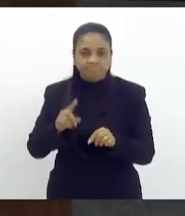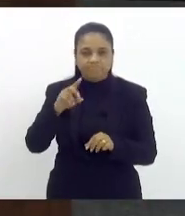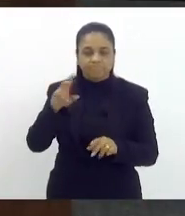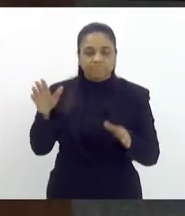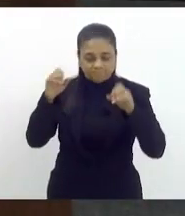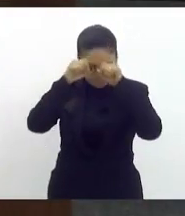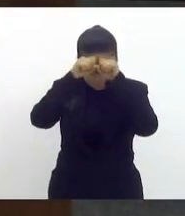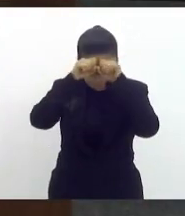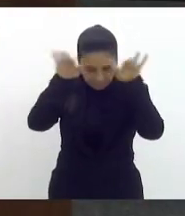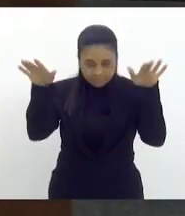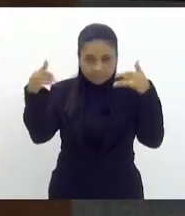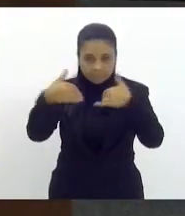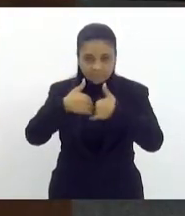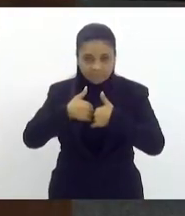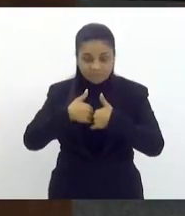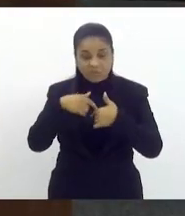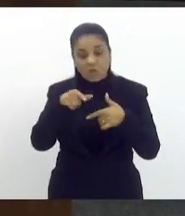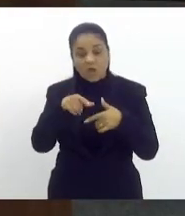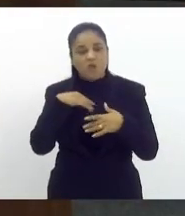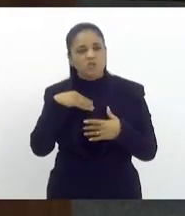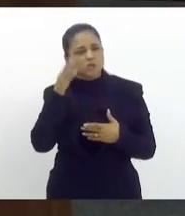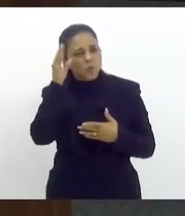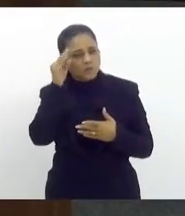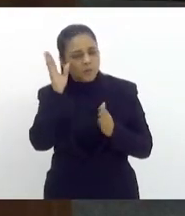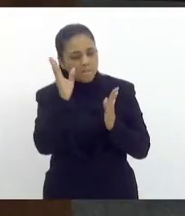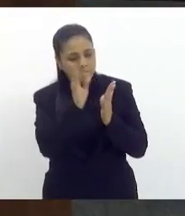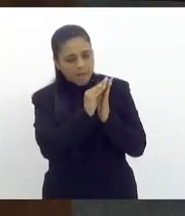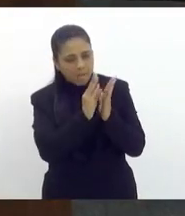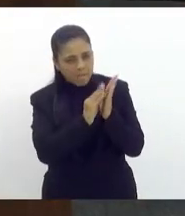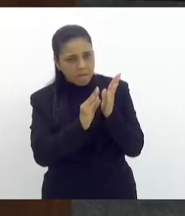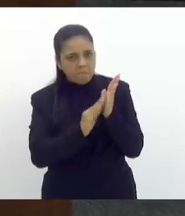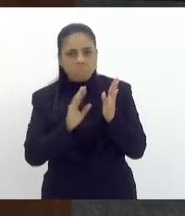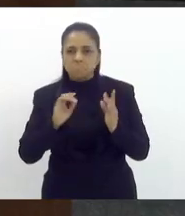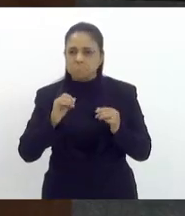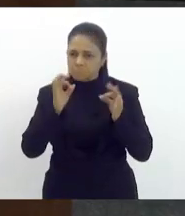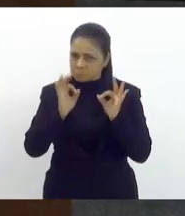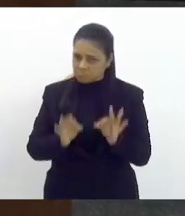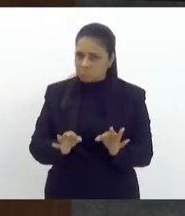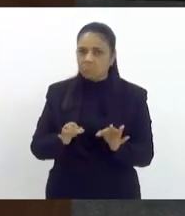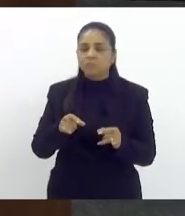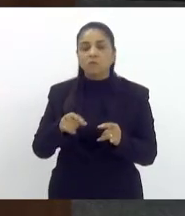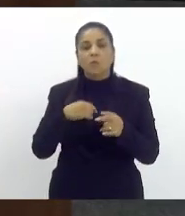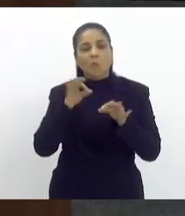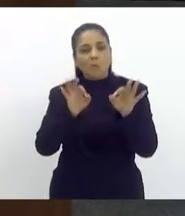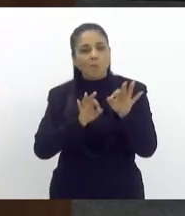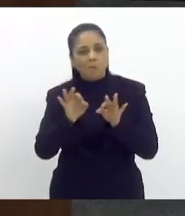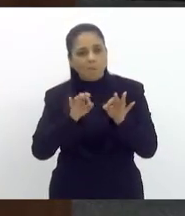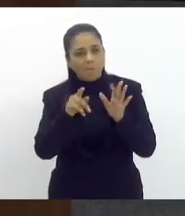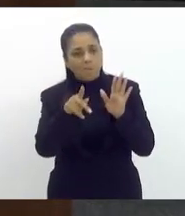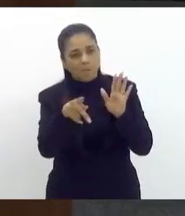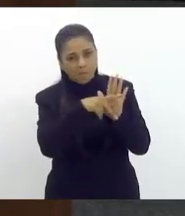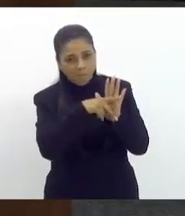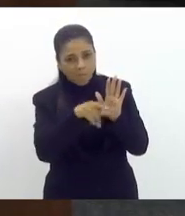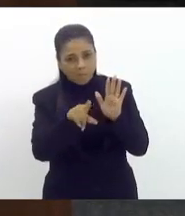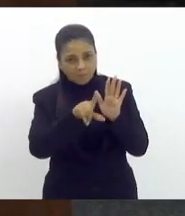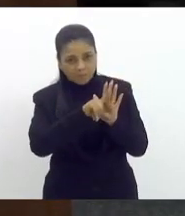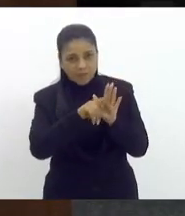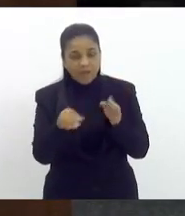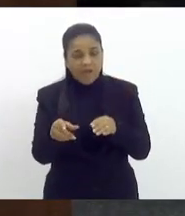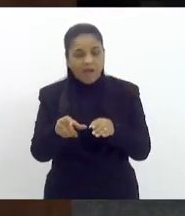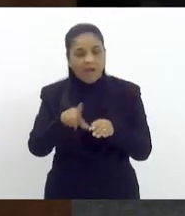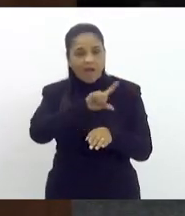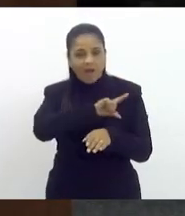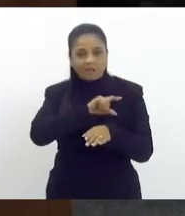as observações que o senhor faz são muito pertinentes e é natural que esse projeto que é bem anterior ao ano de